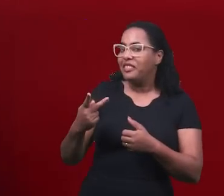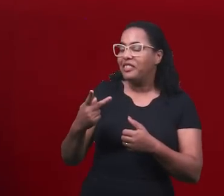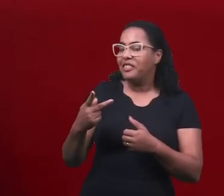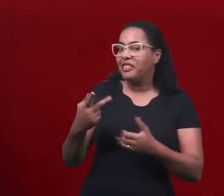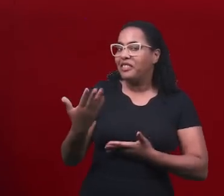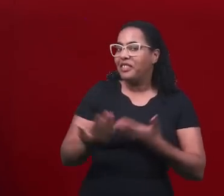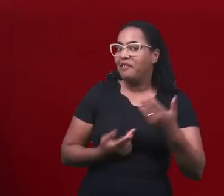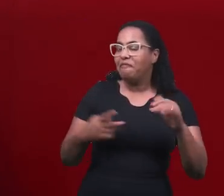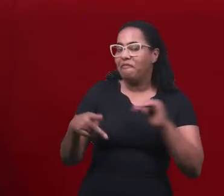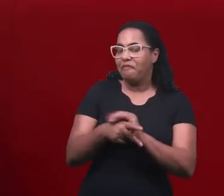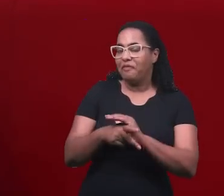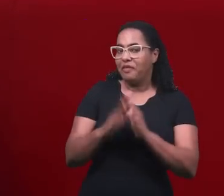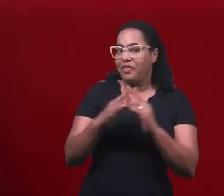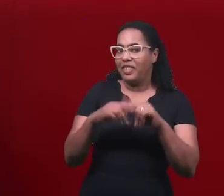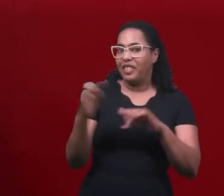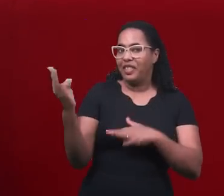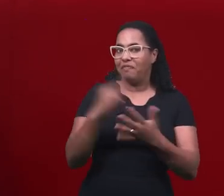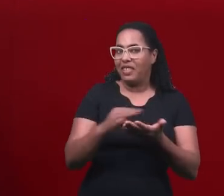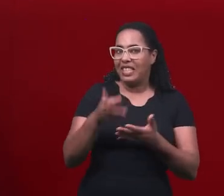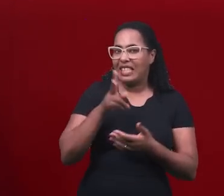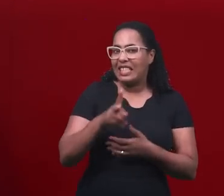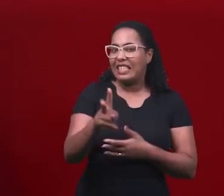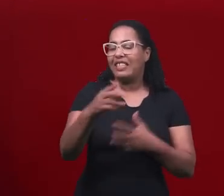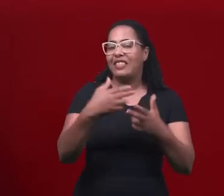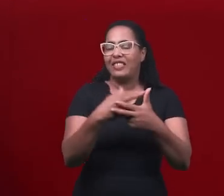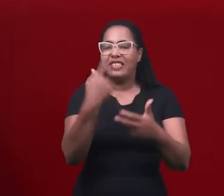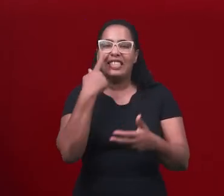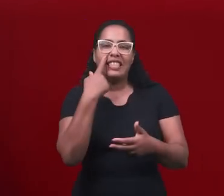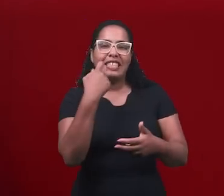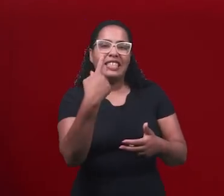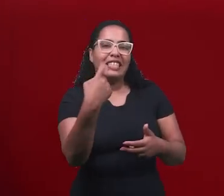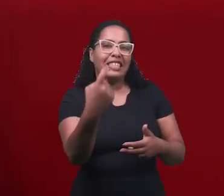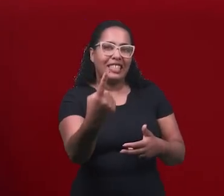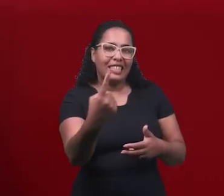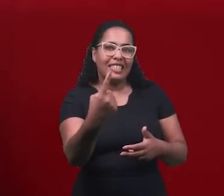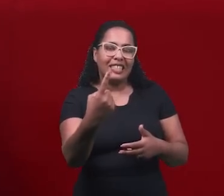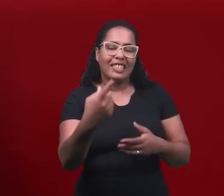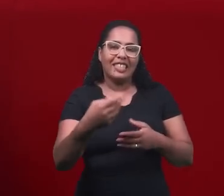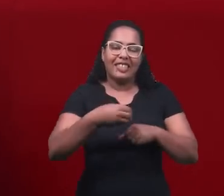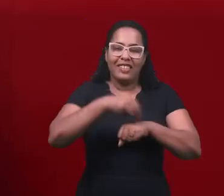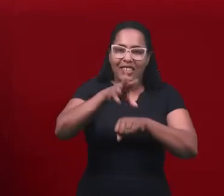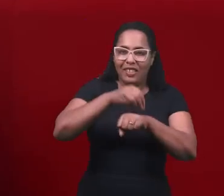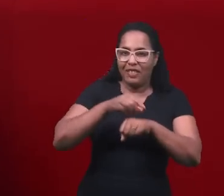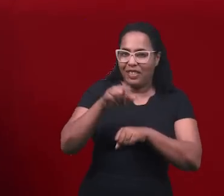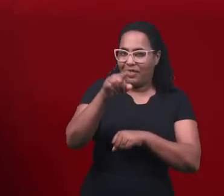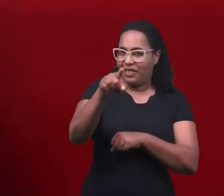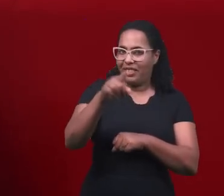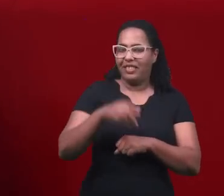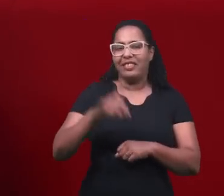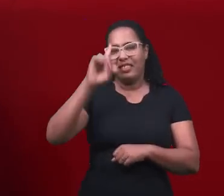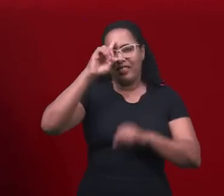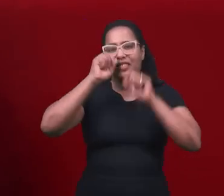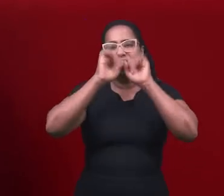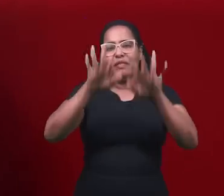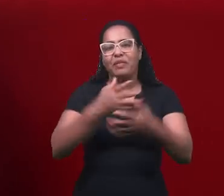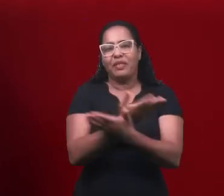com pessoas, membros da Igreja Cristã Maranata, que vão sempre ter alguma coisa muito interessante